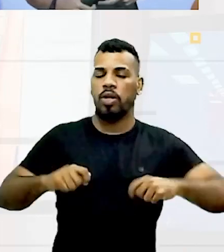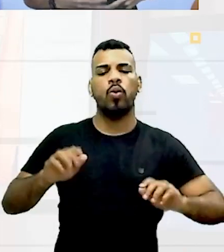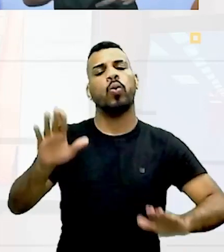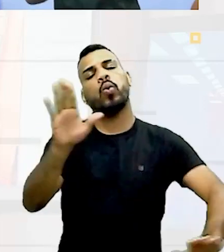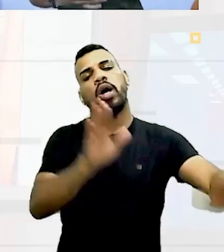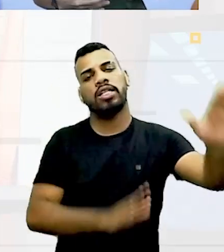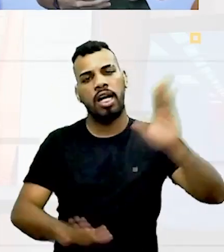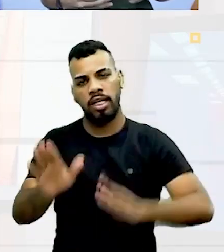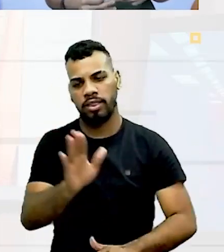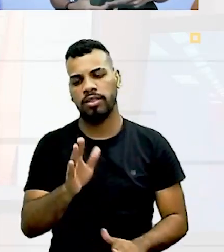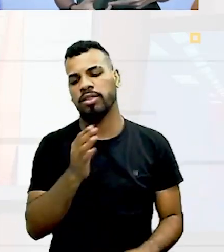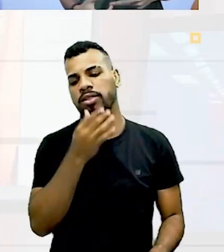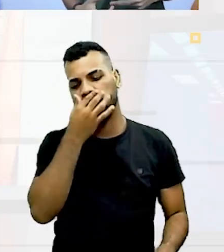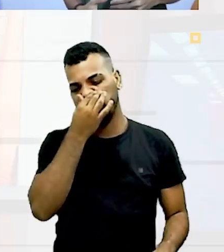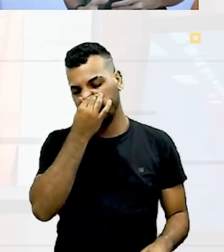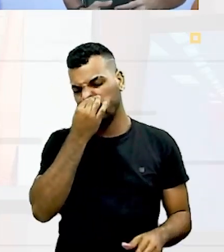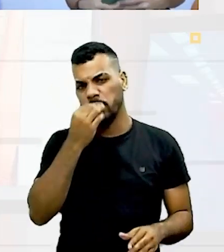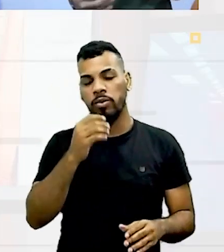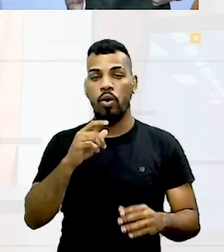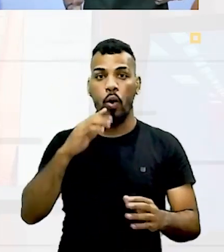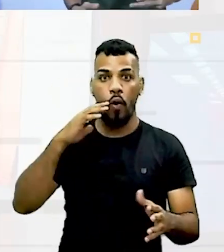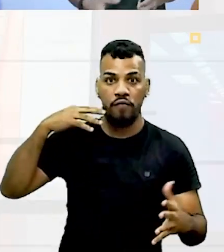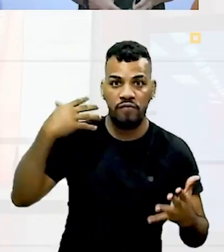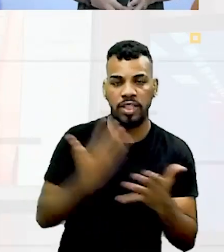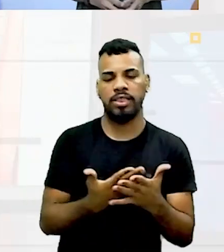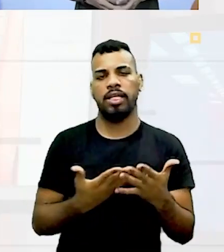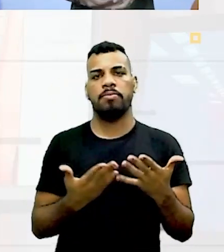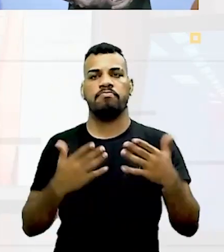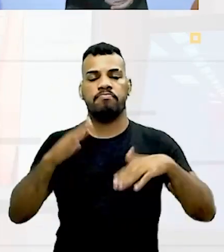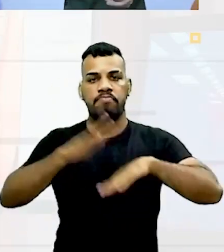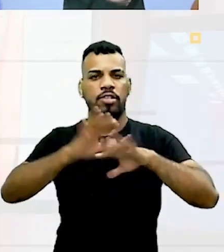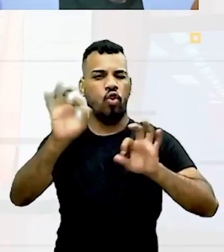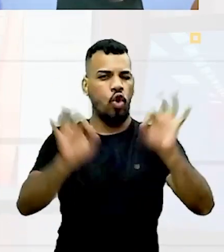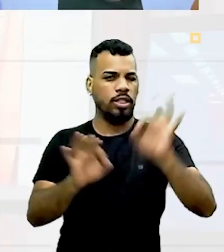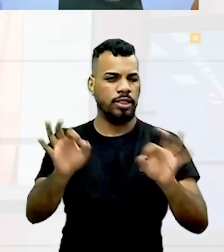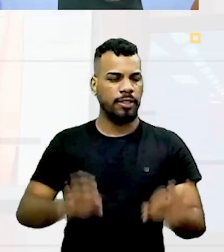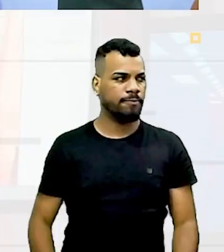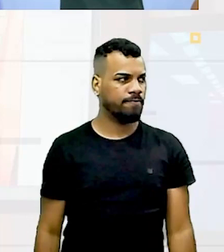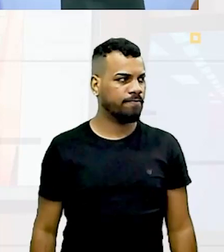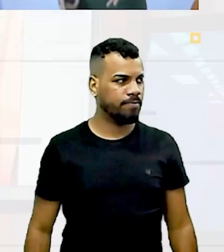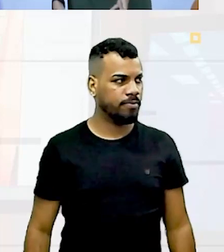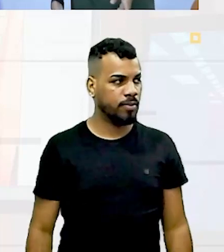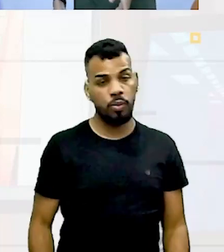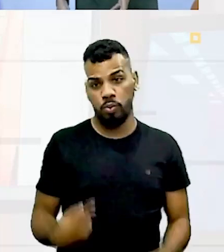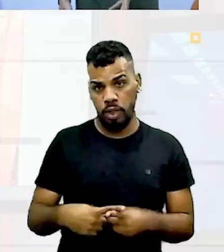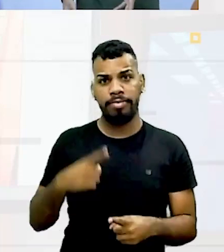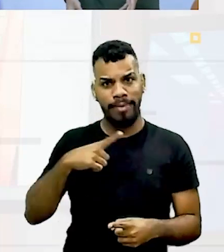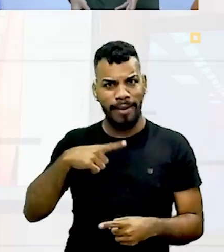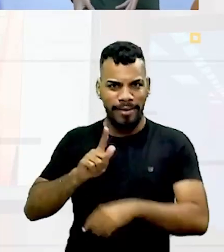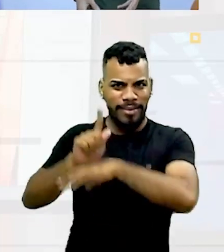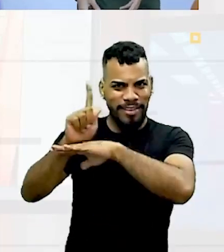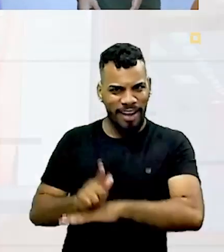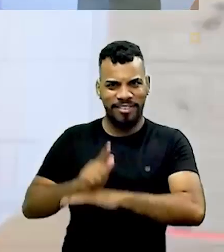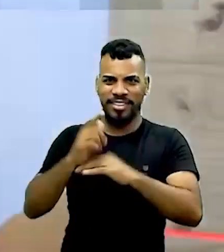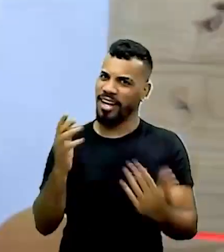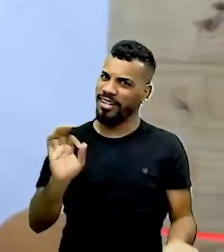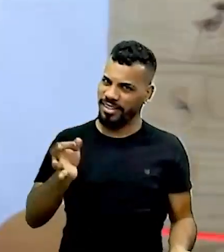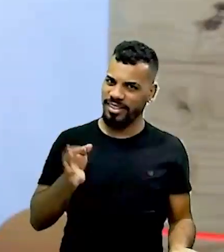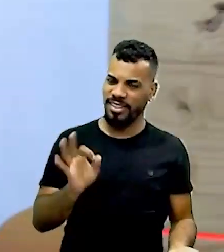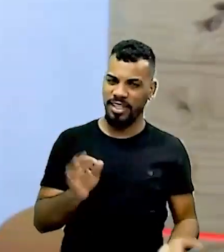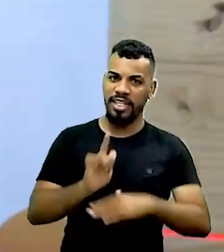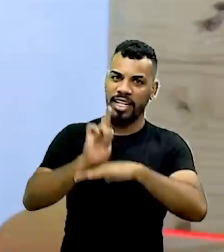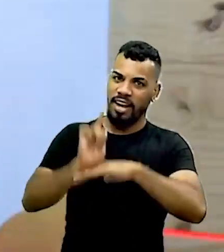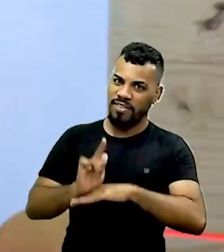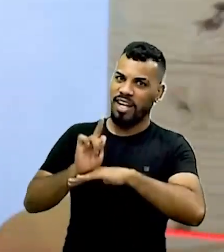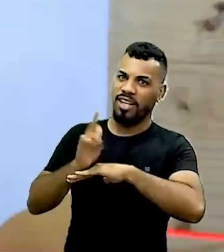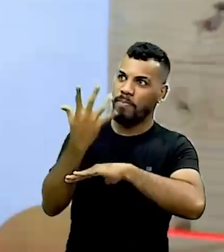cuidado para convencer algo mais orgânico. Porque querendo ou não, existe a gravidade. E ela vai puxar